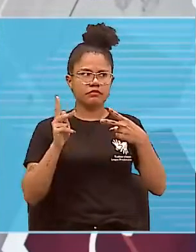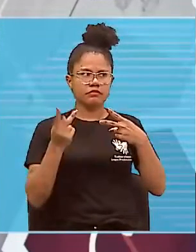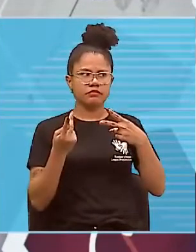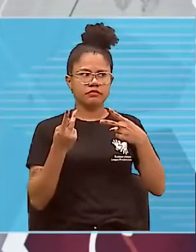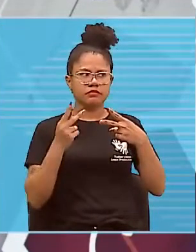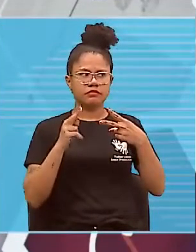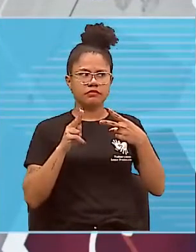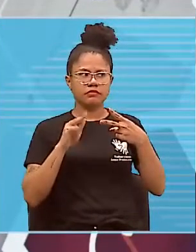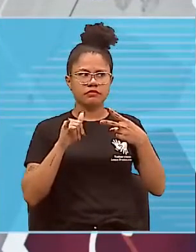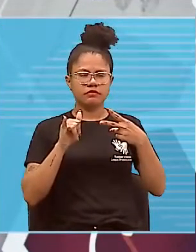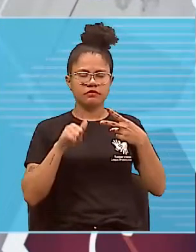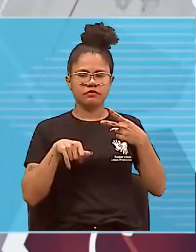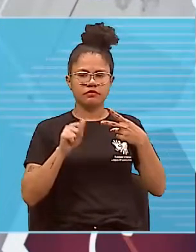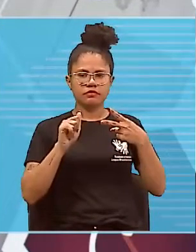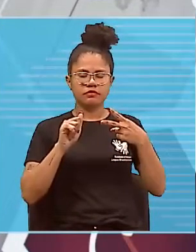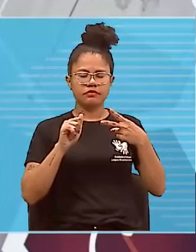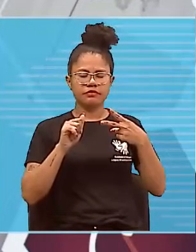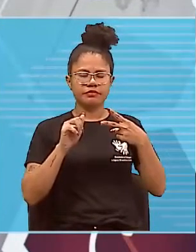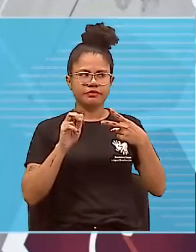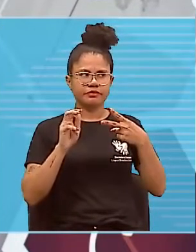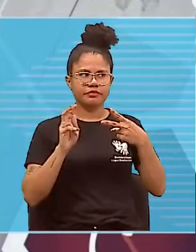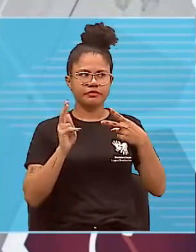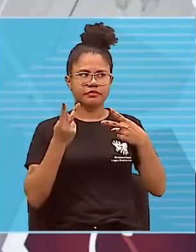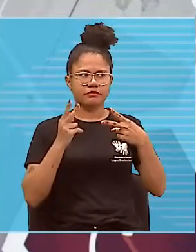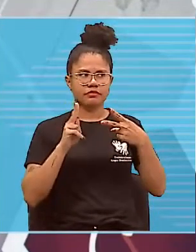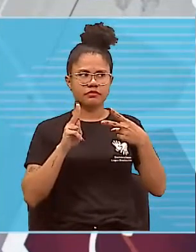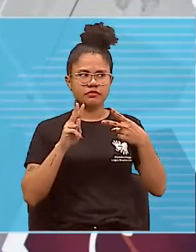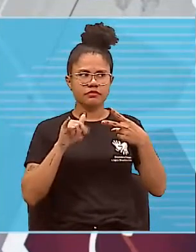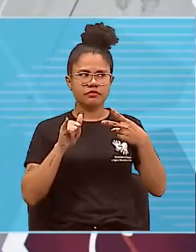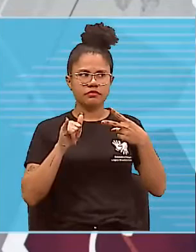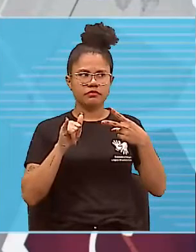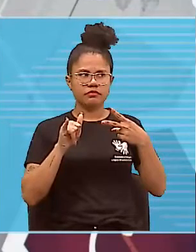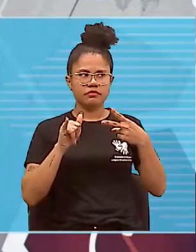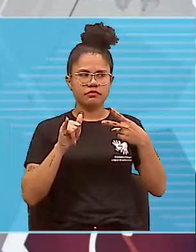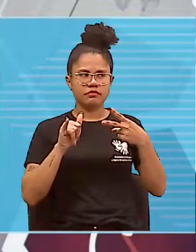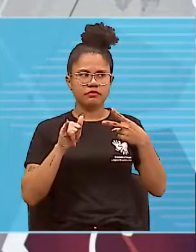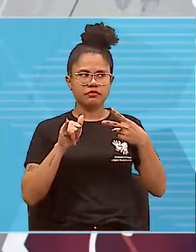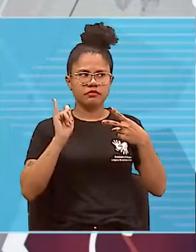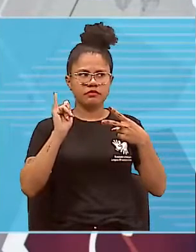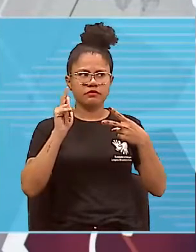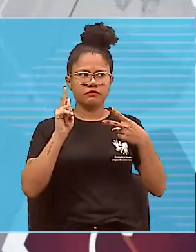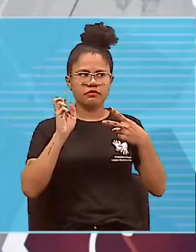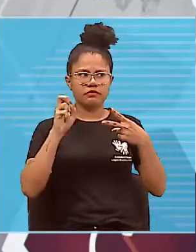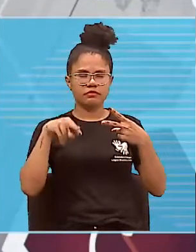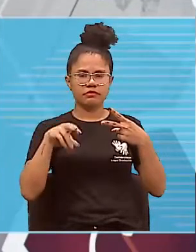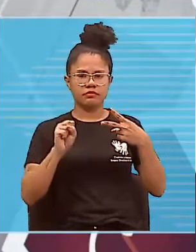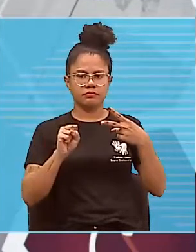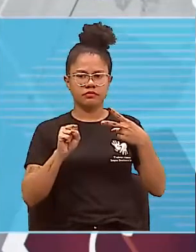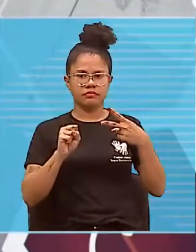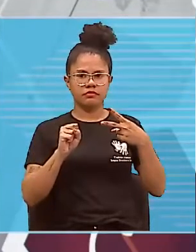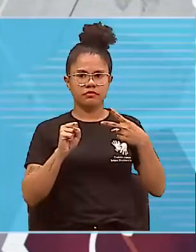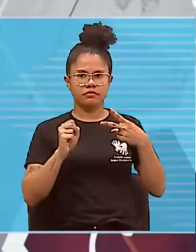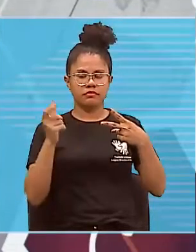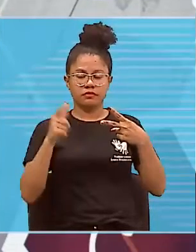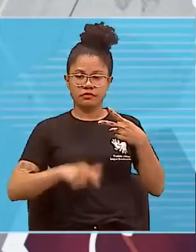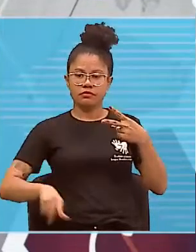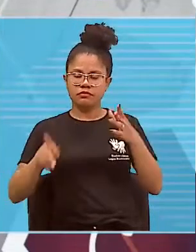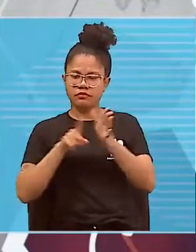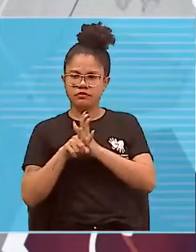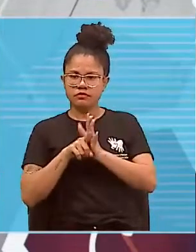a prova de que de que ele está correto mas não está totalmente